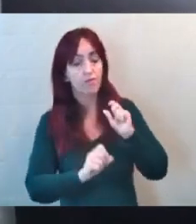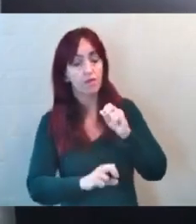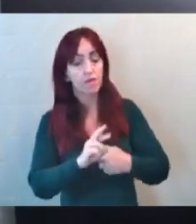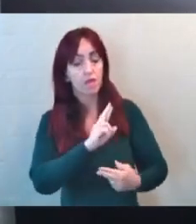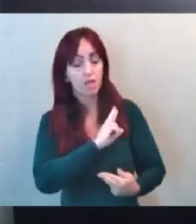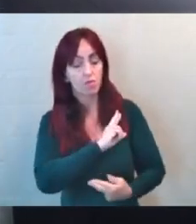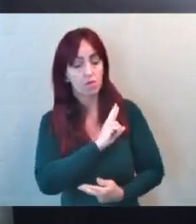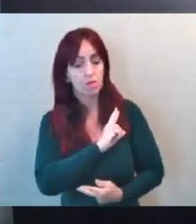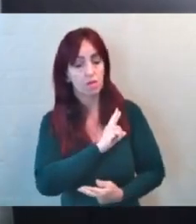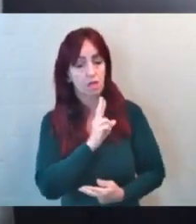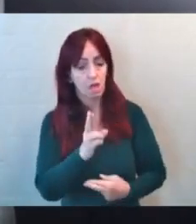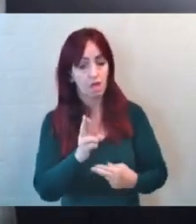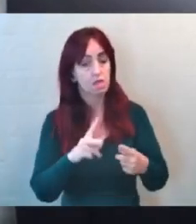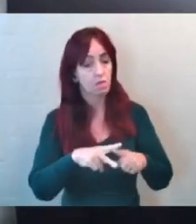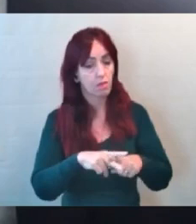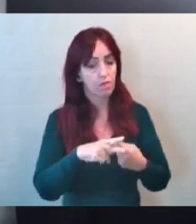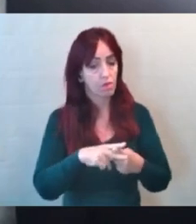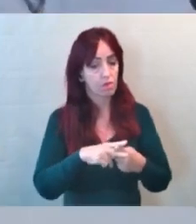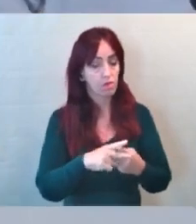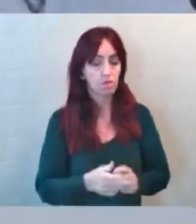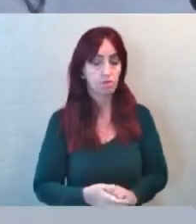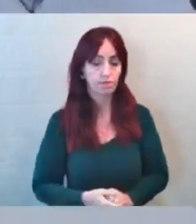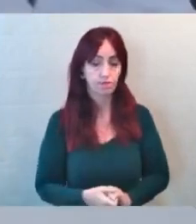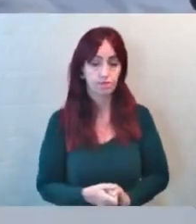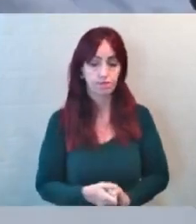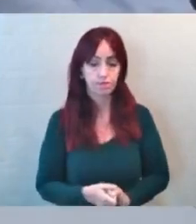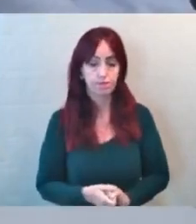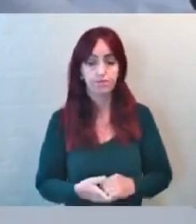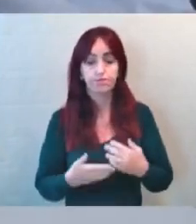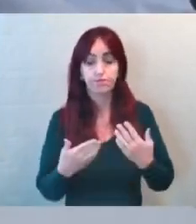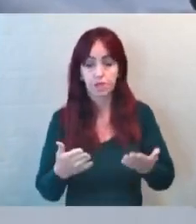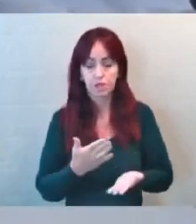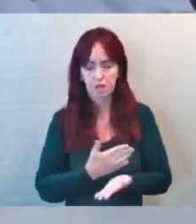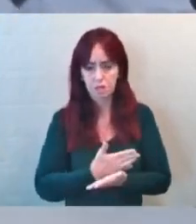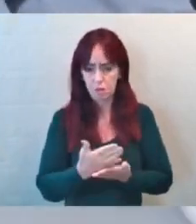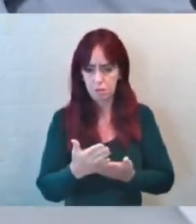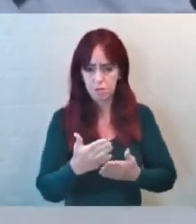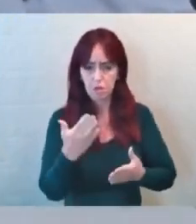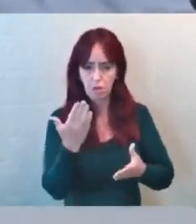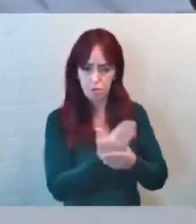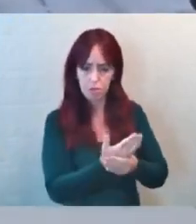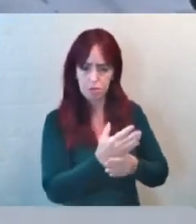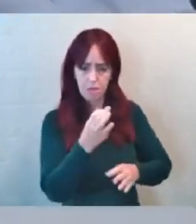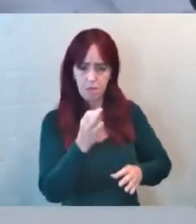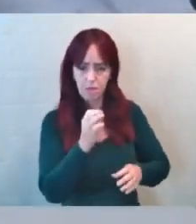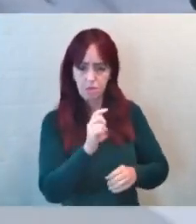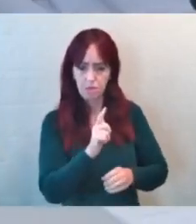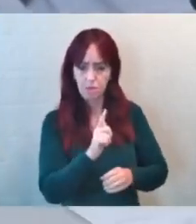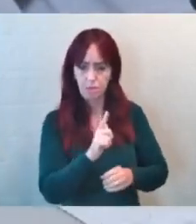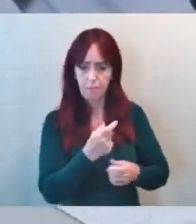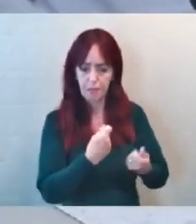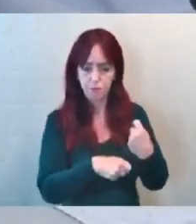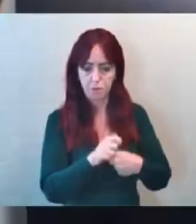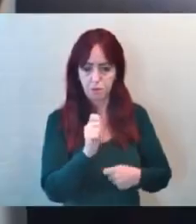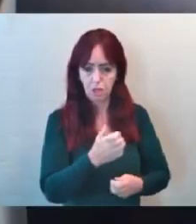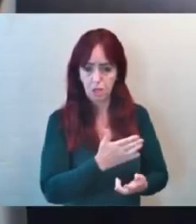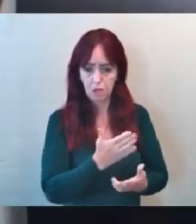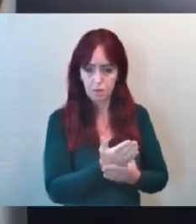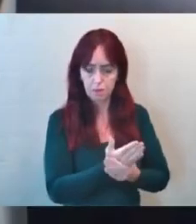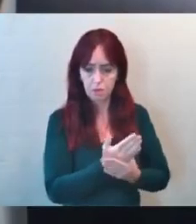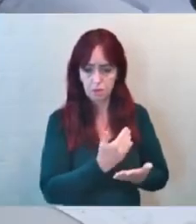as providências serão tomadas. Já se iniciou esse processo administrativo? Sim, senhor.